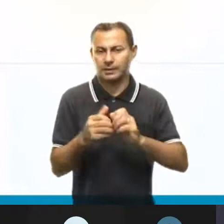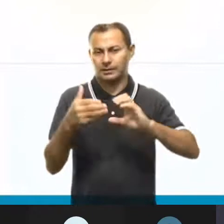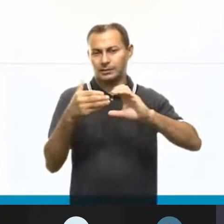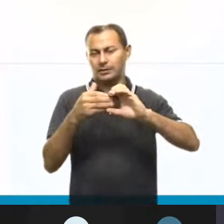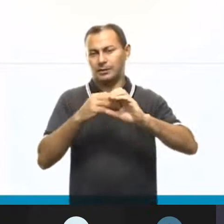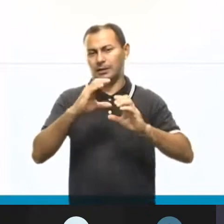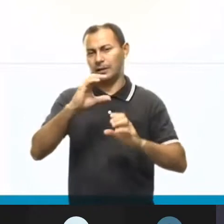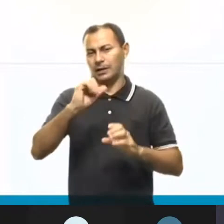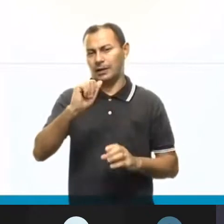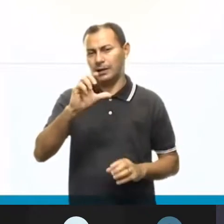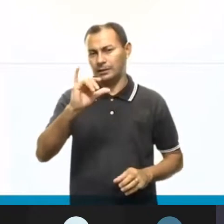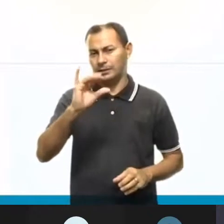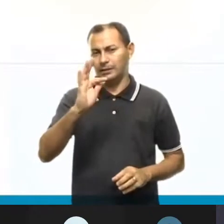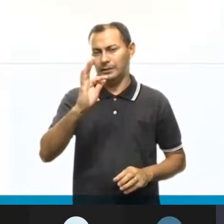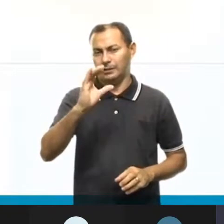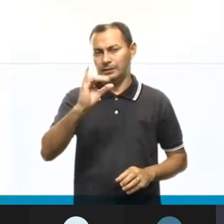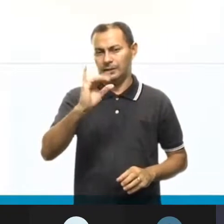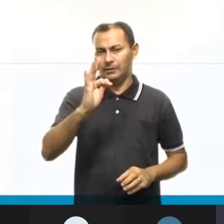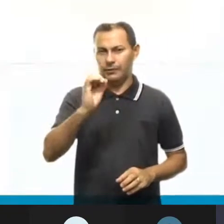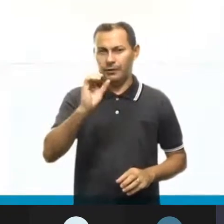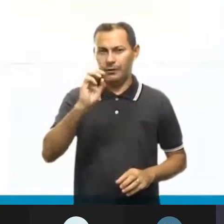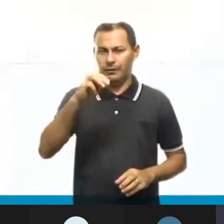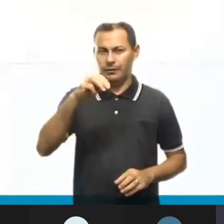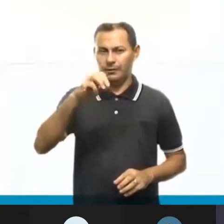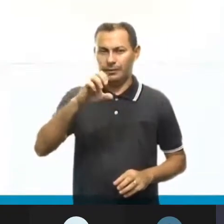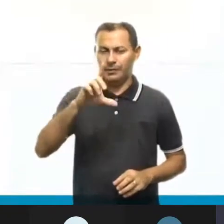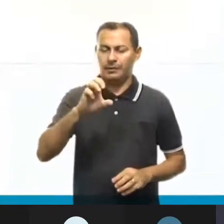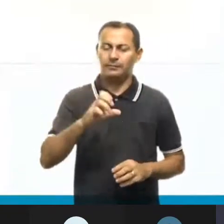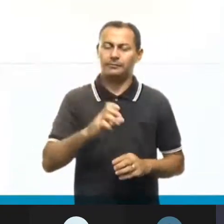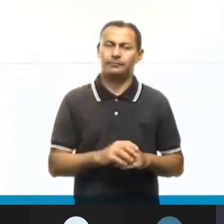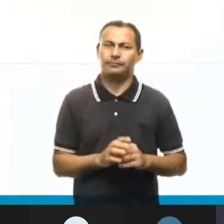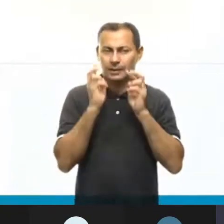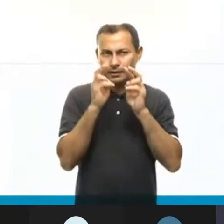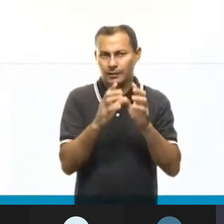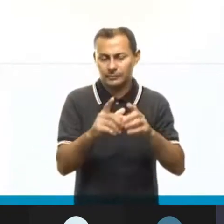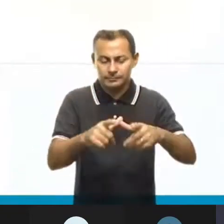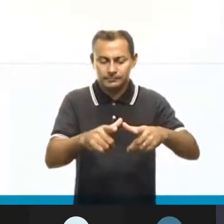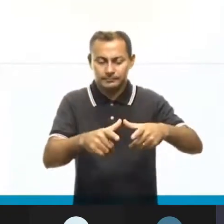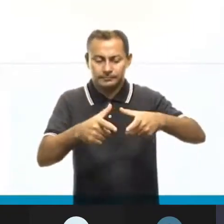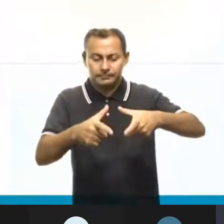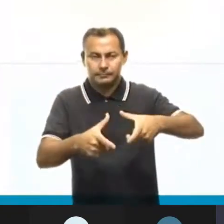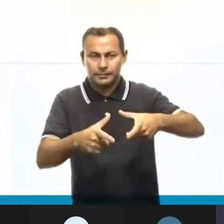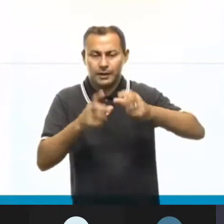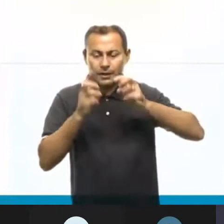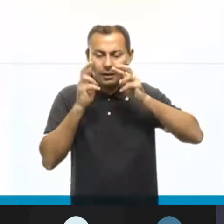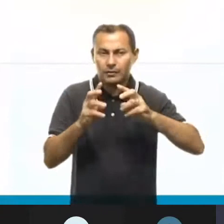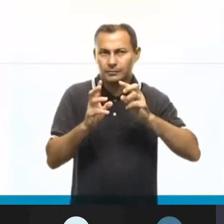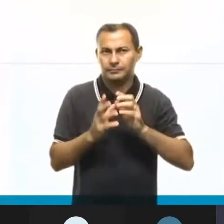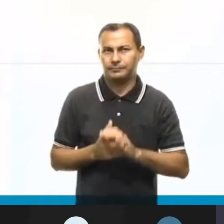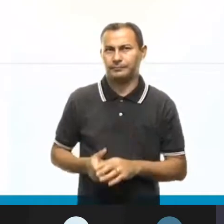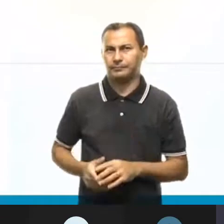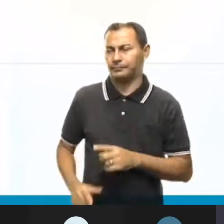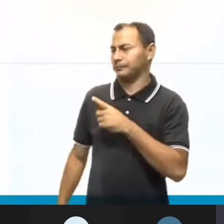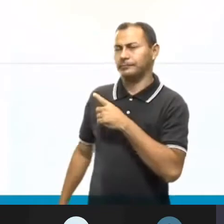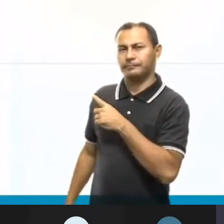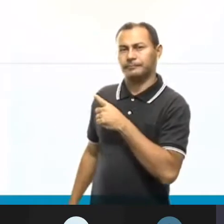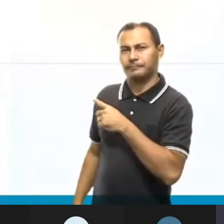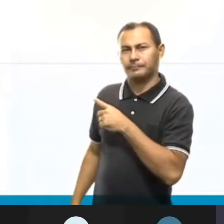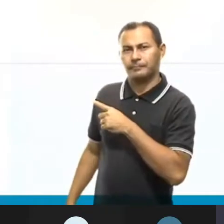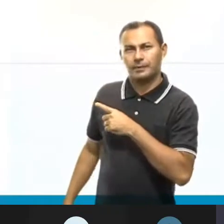células caliciformes, produzem muco. Neste mesmo momento, a gente correndo aqui a lâmina, olha o que a gente vai observar. Então,